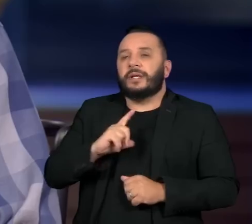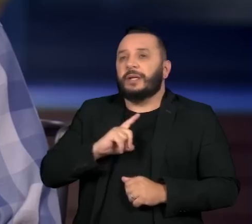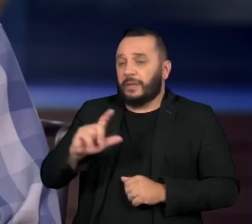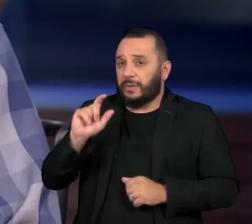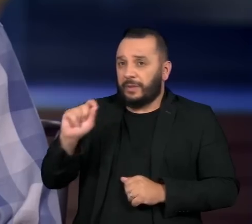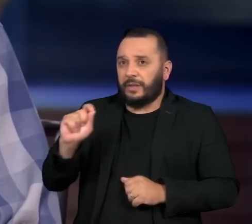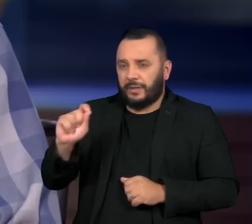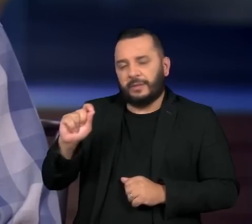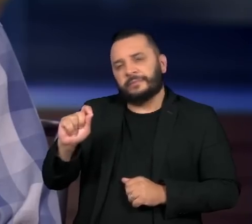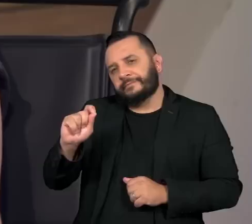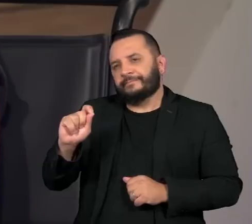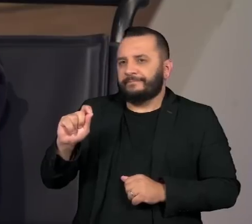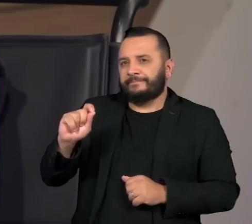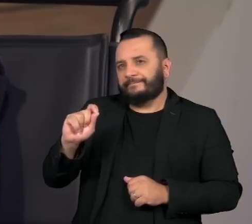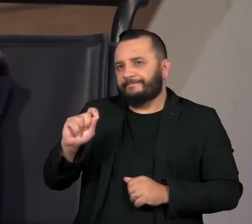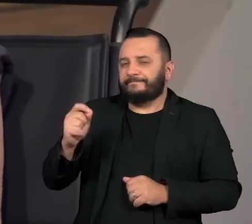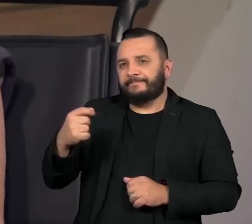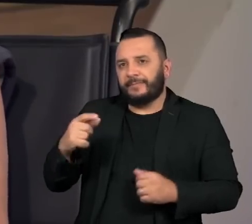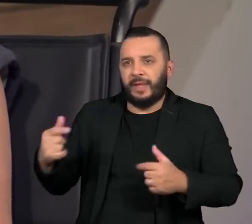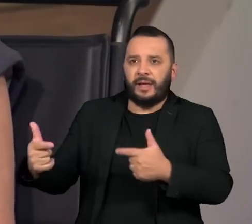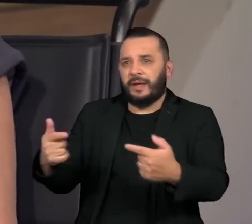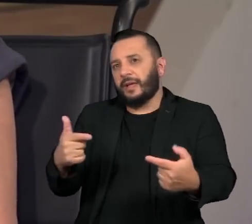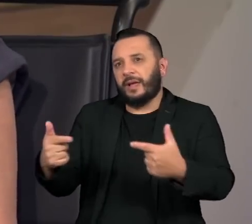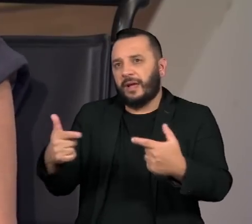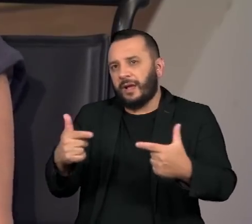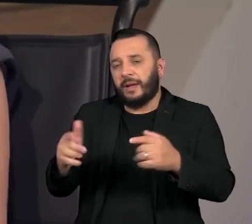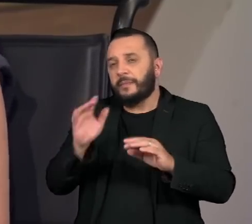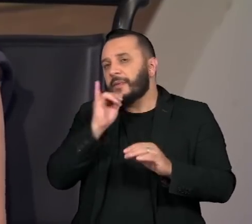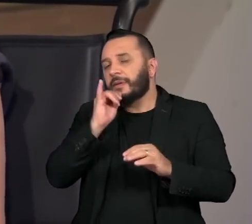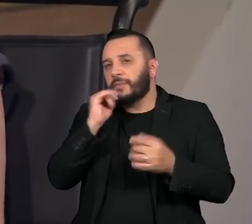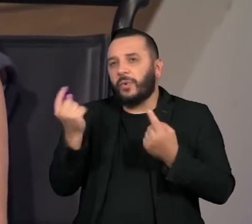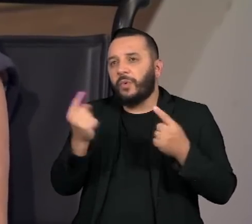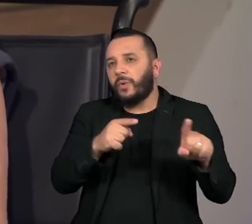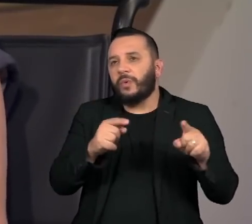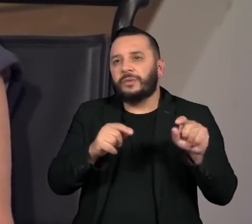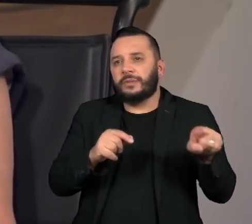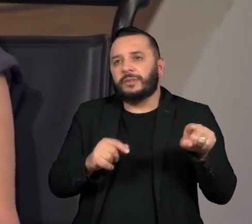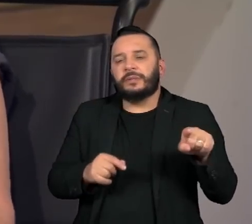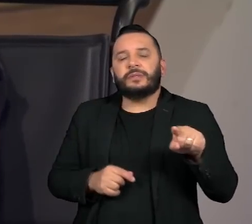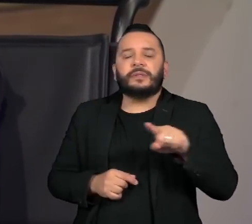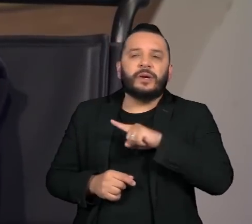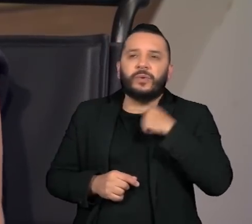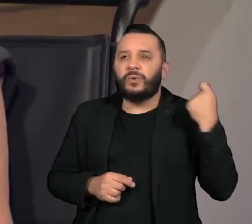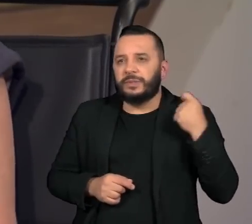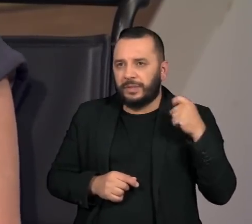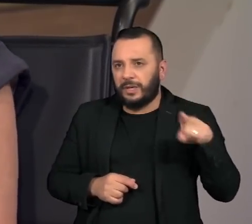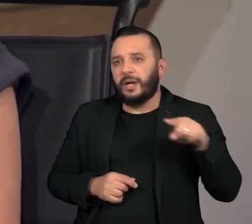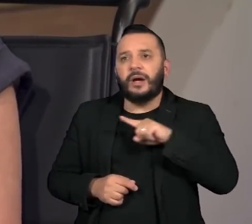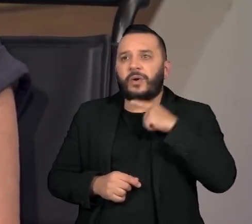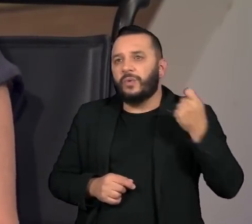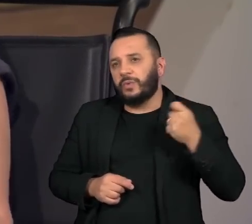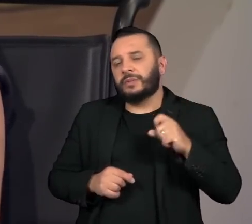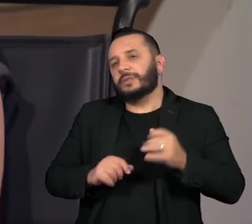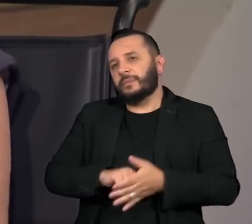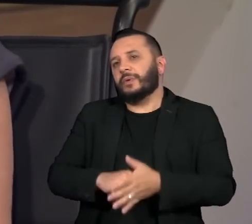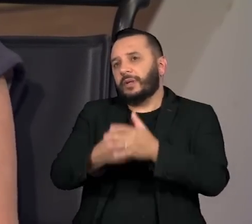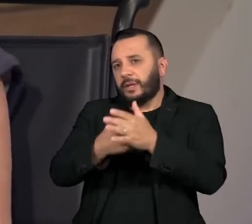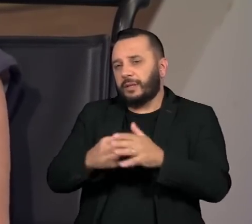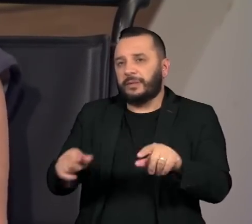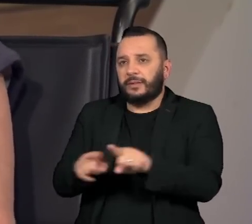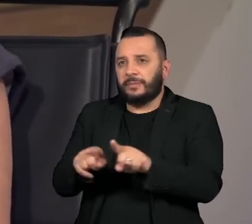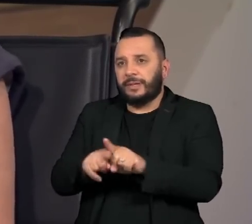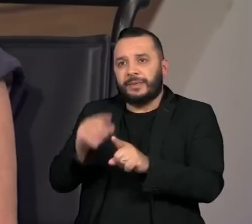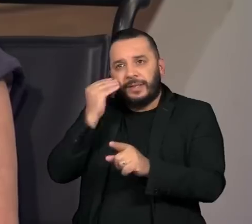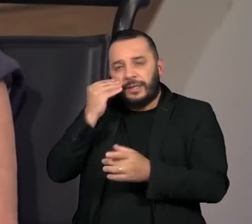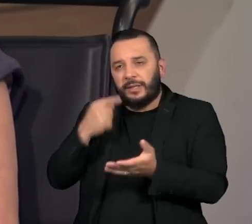cruzados, né? Quando você tem uma resolução contra a Rússia veta, e quando você tem alguma coisa para tentar negociar, os Estados Unidos